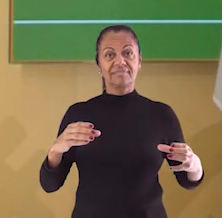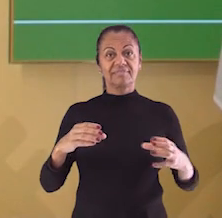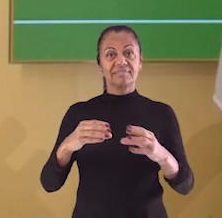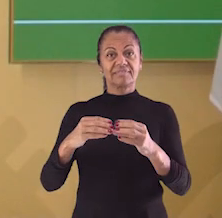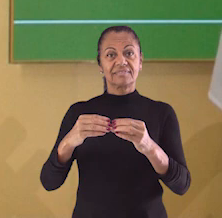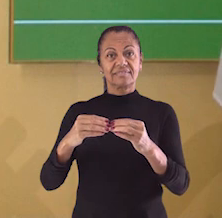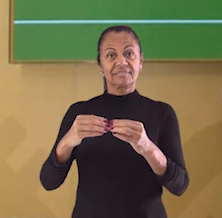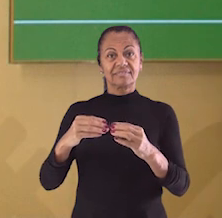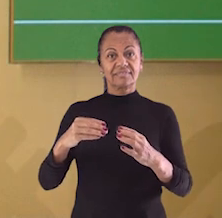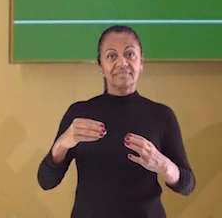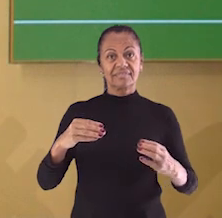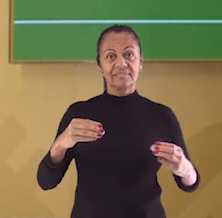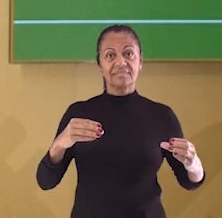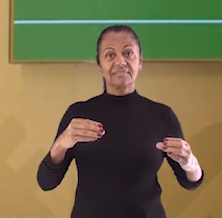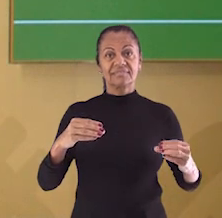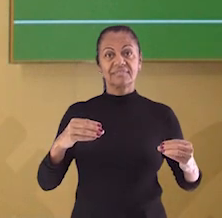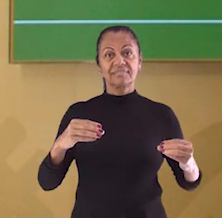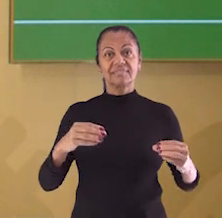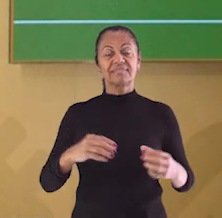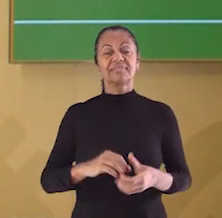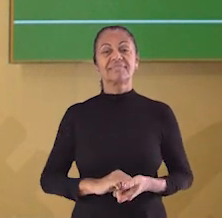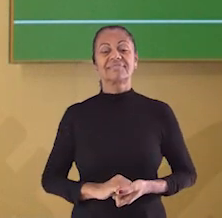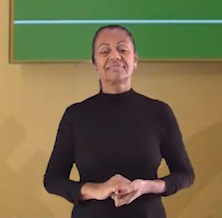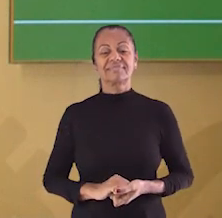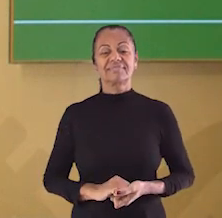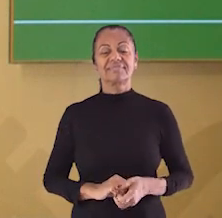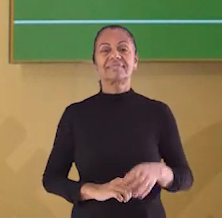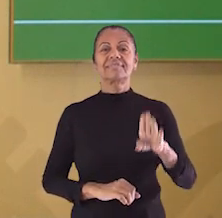berinjela para colocar aqui na frente. Pode colocar lá também.